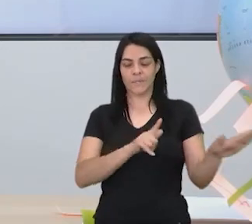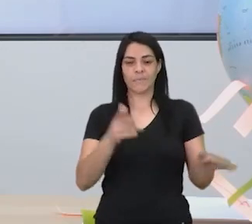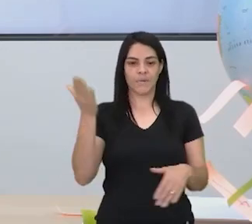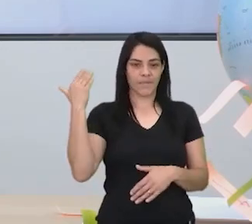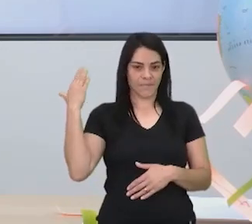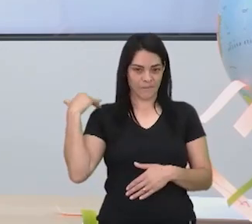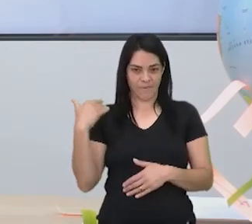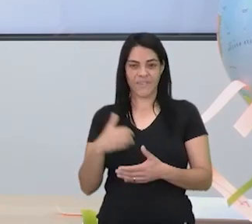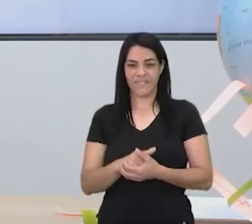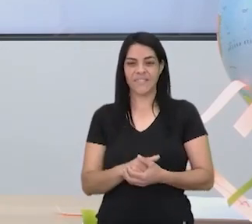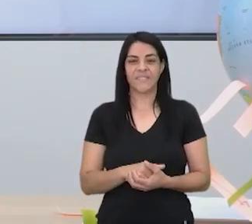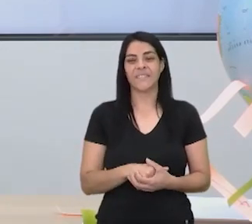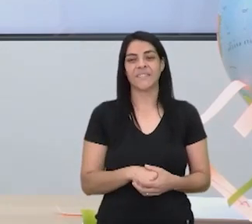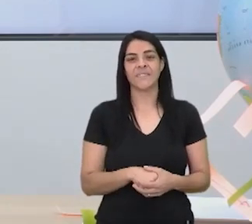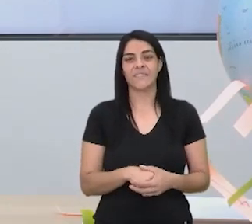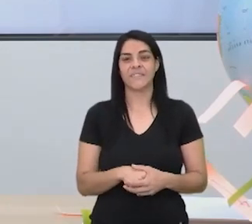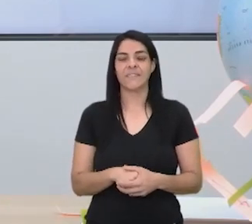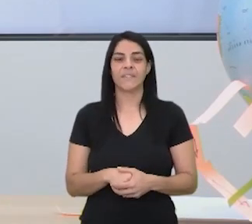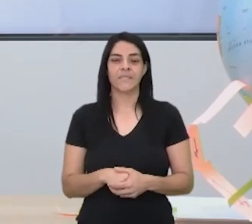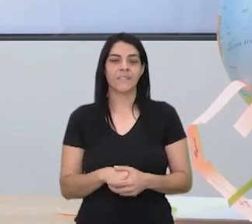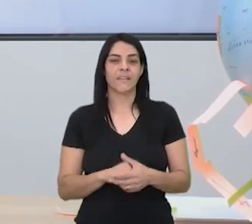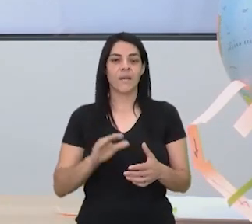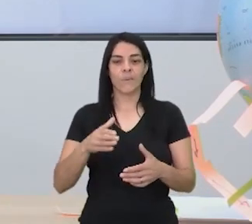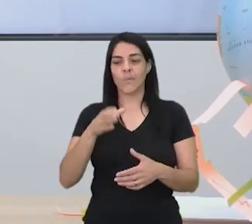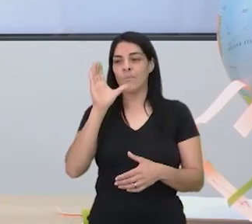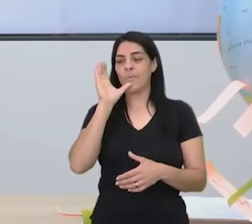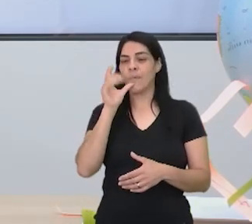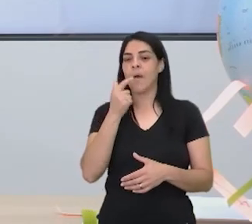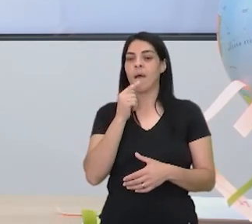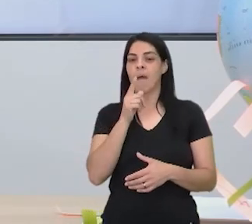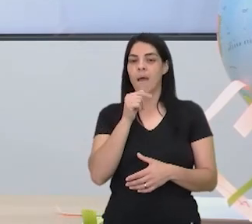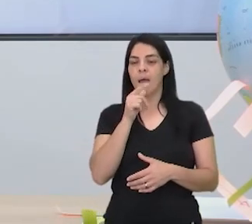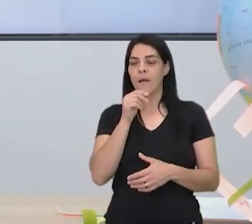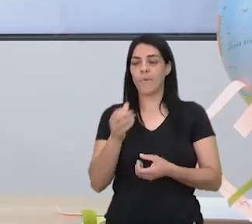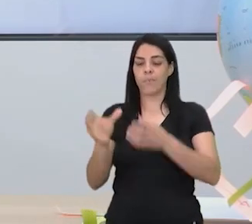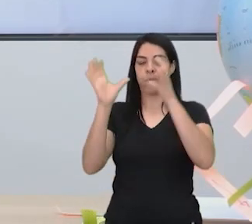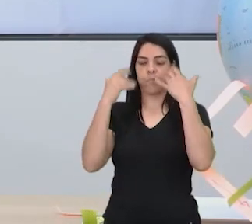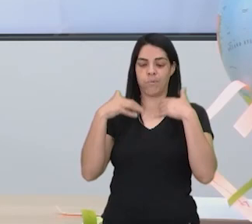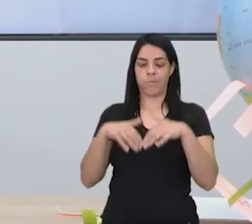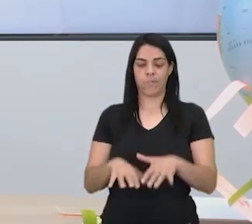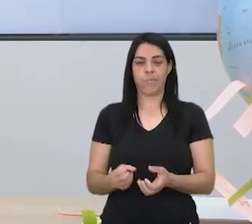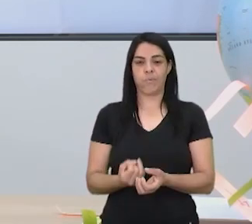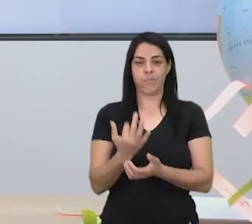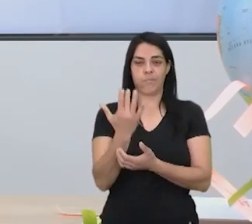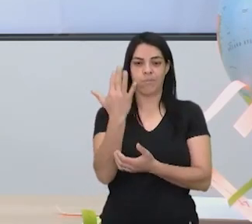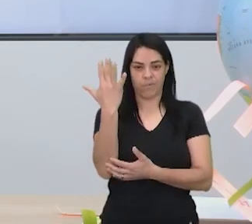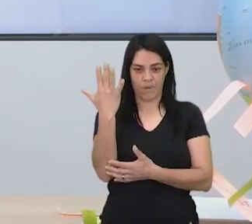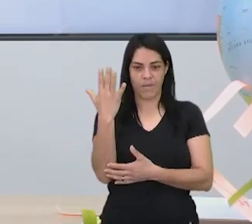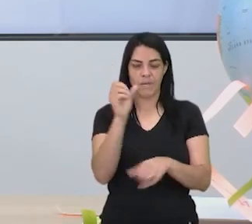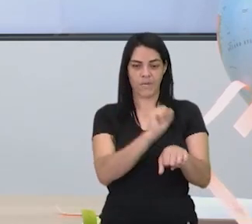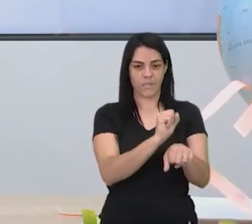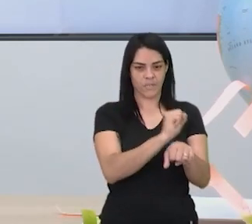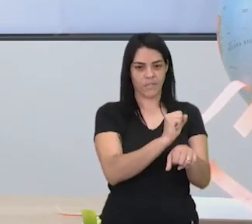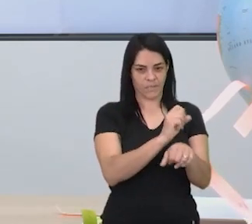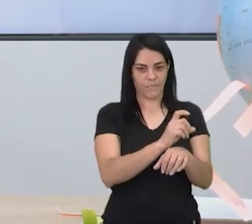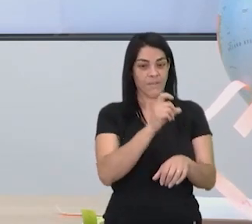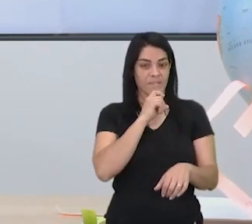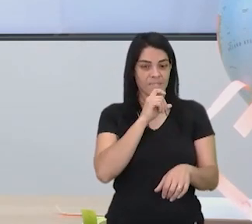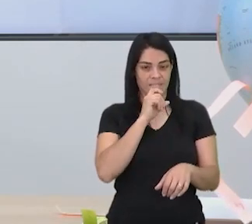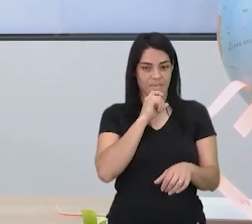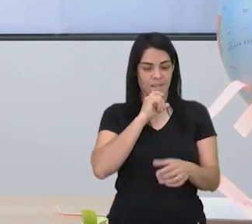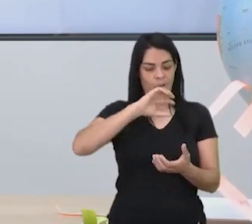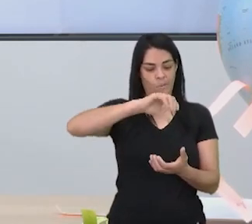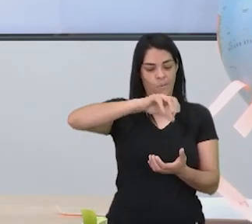água gaseificada na hora que eu fui tomar, beleza? E não façam isso. Então, espera gelar e abre com cuidado, porque